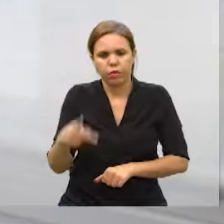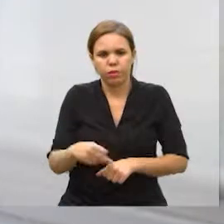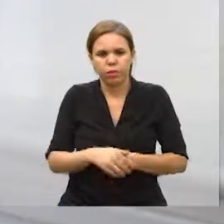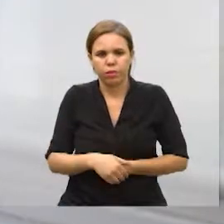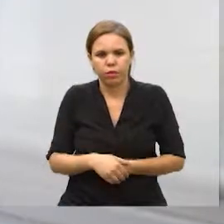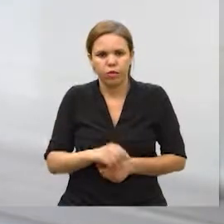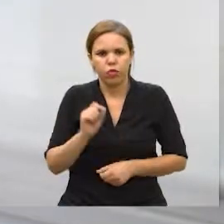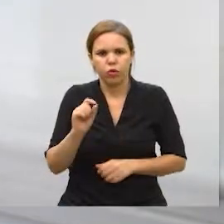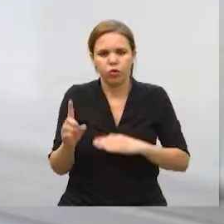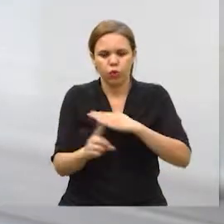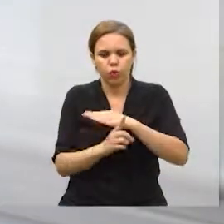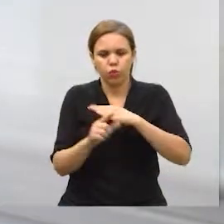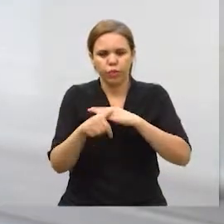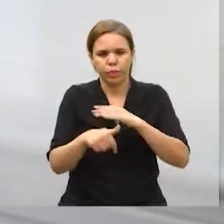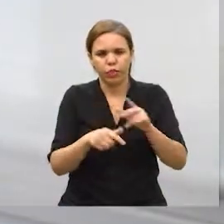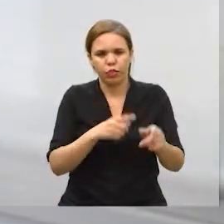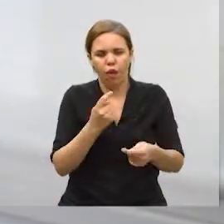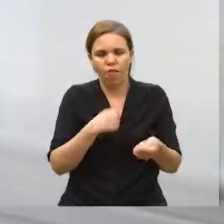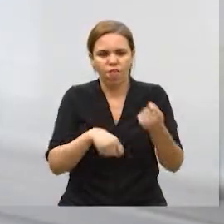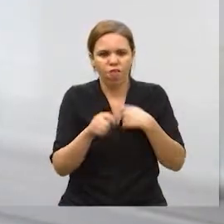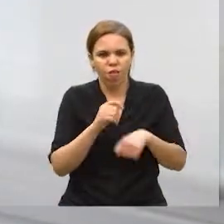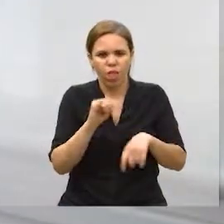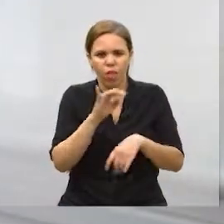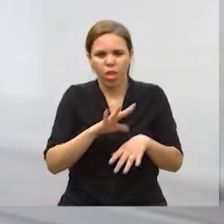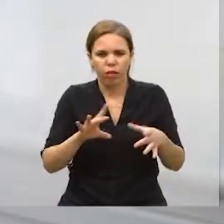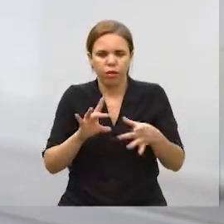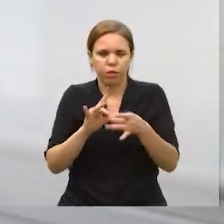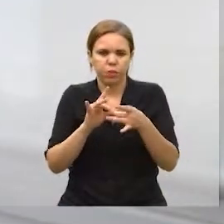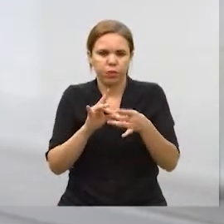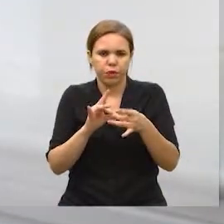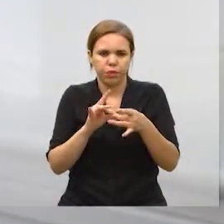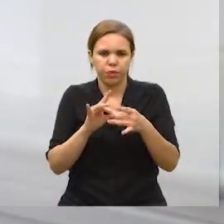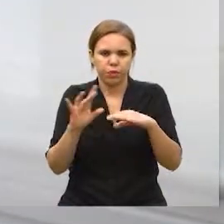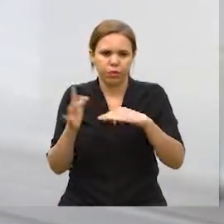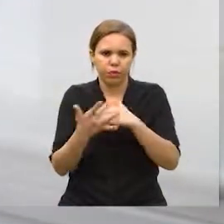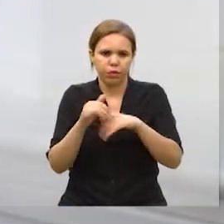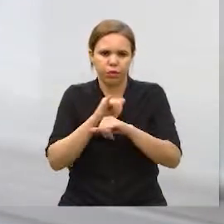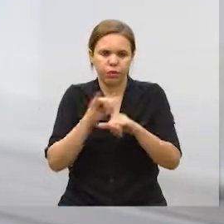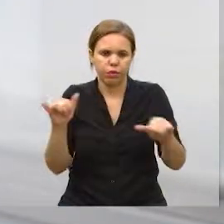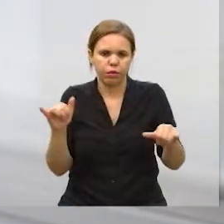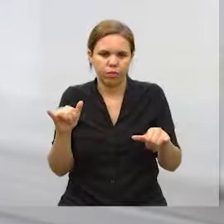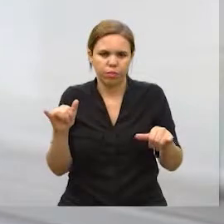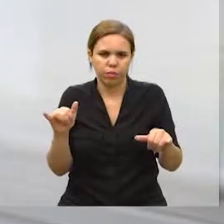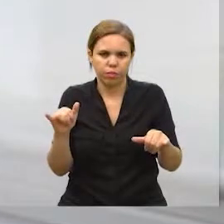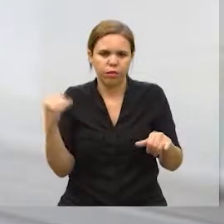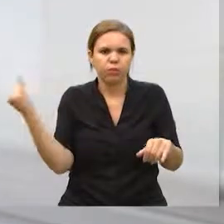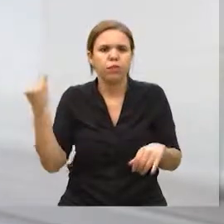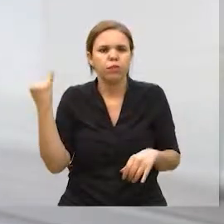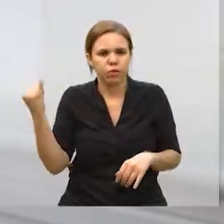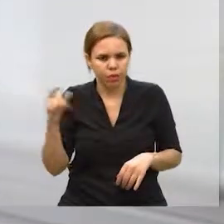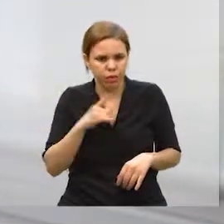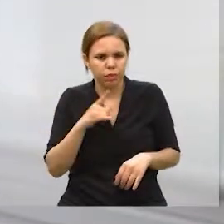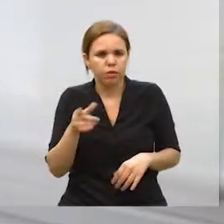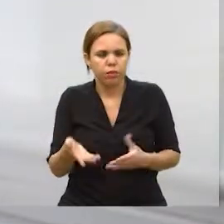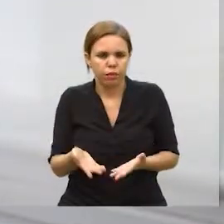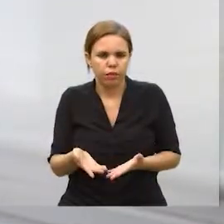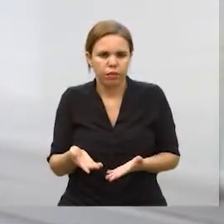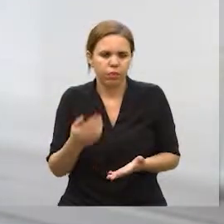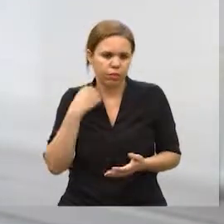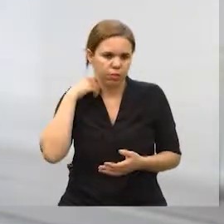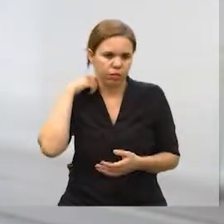aquela ideia do cliente numa imagem para ser veiculada nas mídias e é muito importante